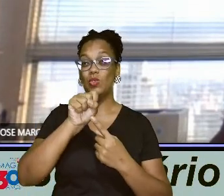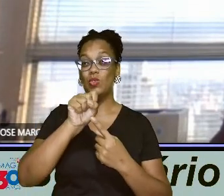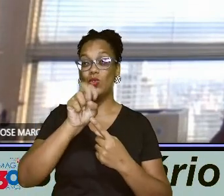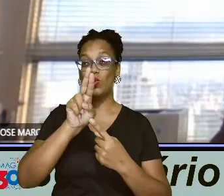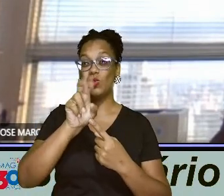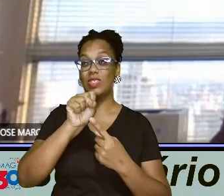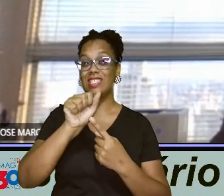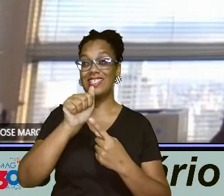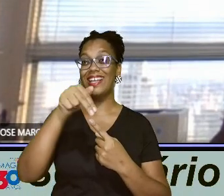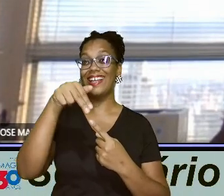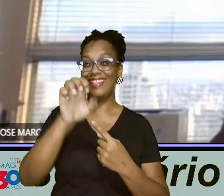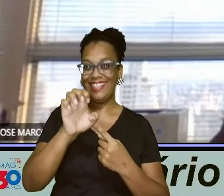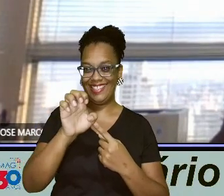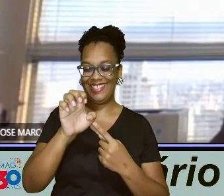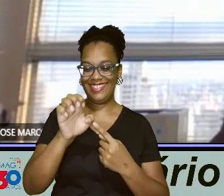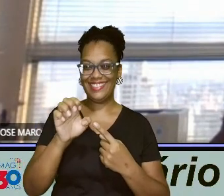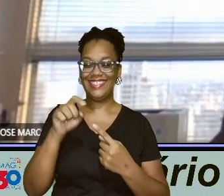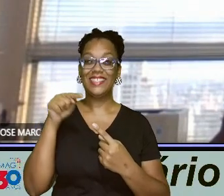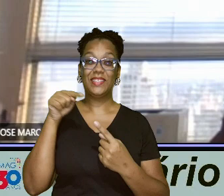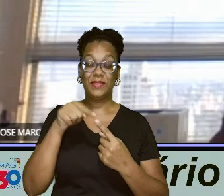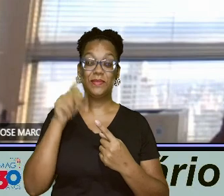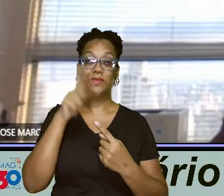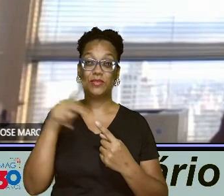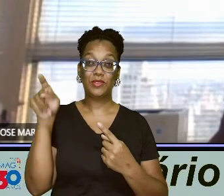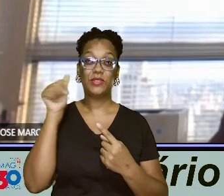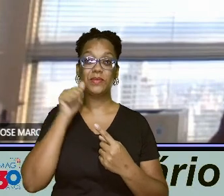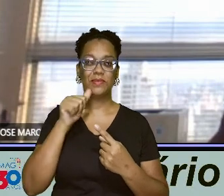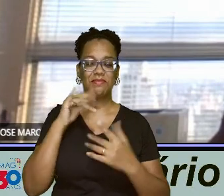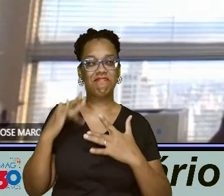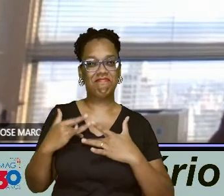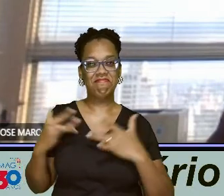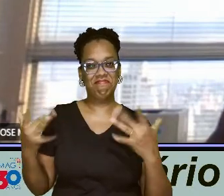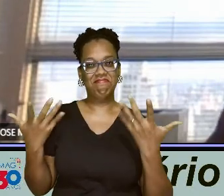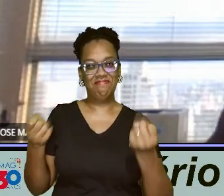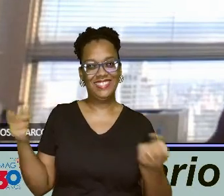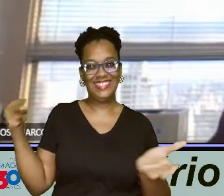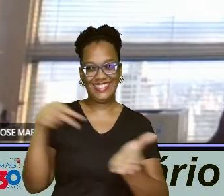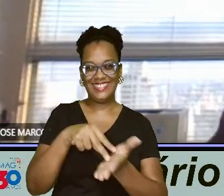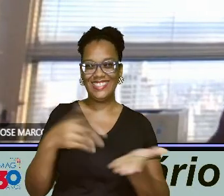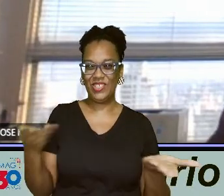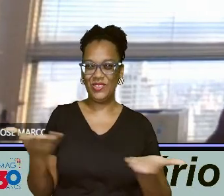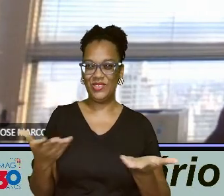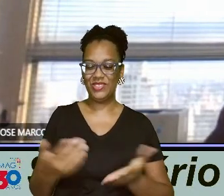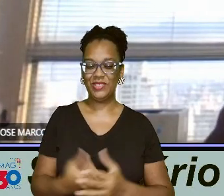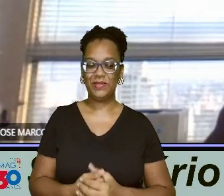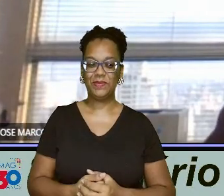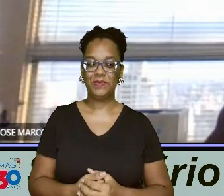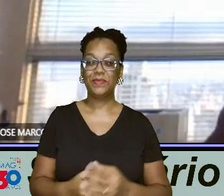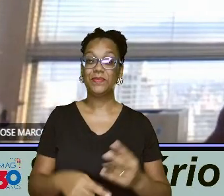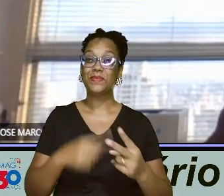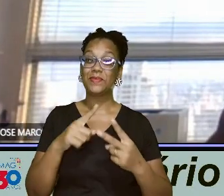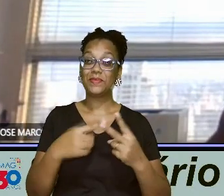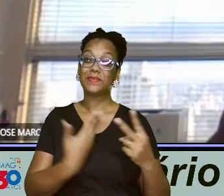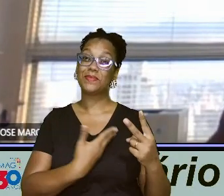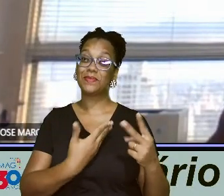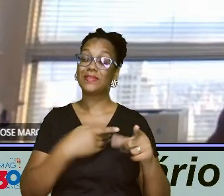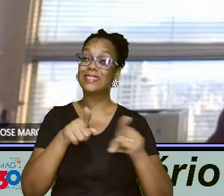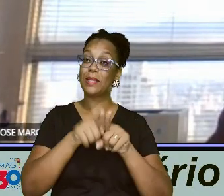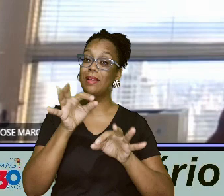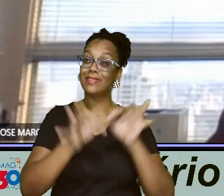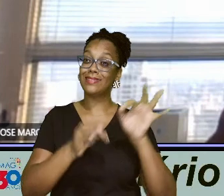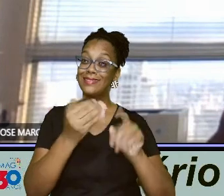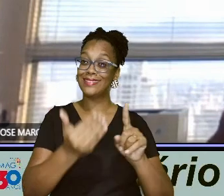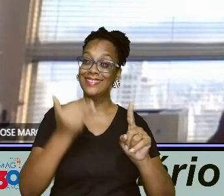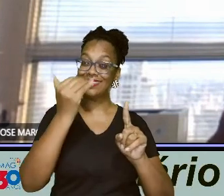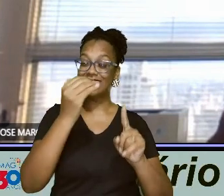Henriques da Costa, pela disponibilidade de estar aqui conosco. A minha colega também, a desembargadora Thaís Schilling Ferraz, que é